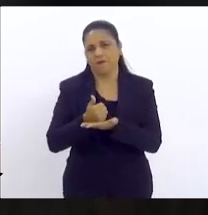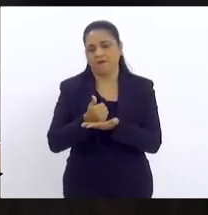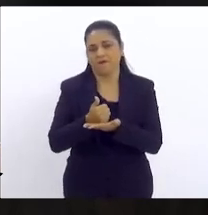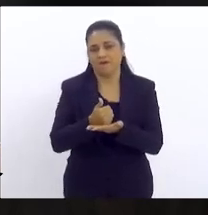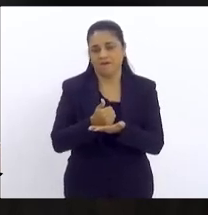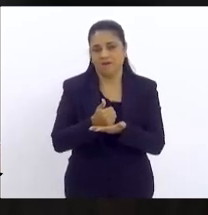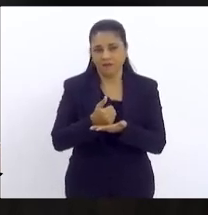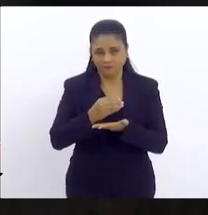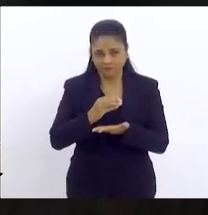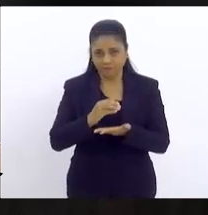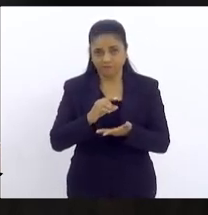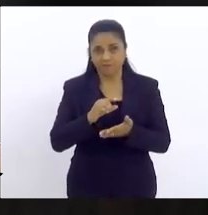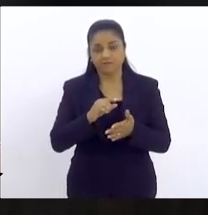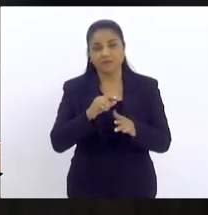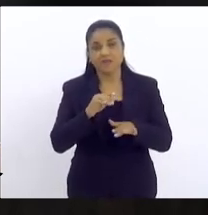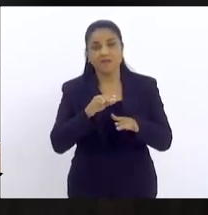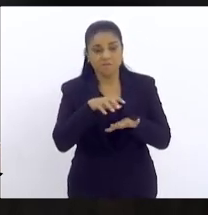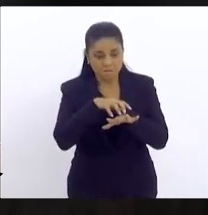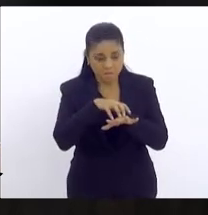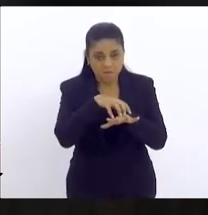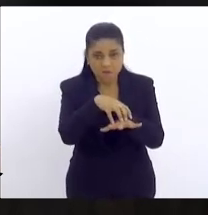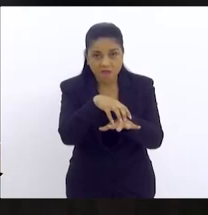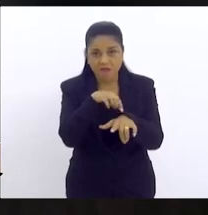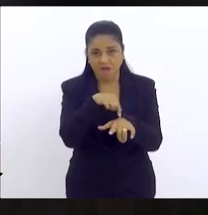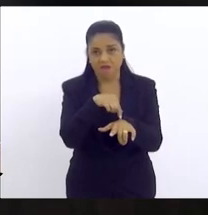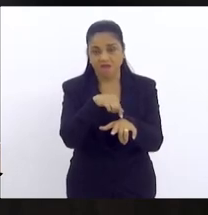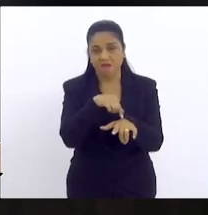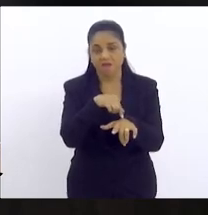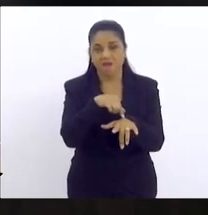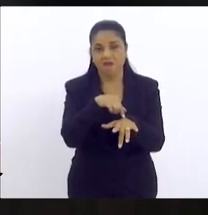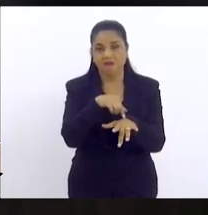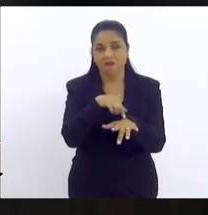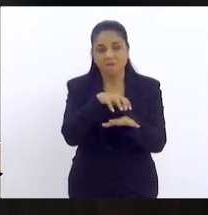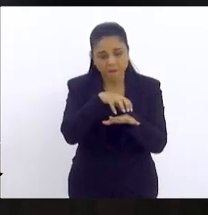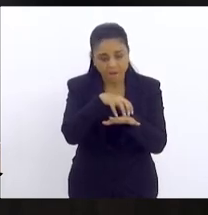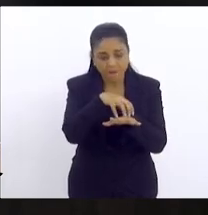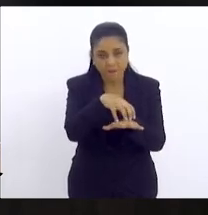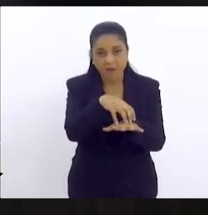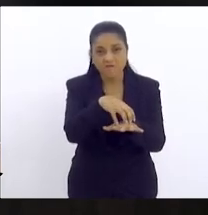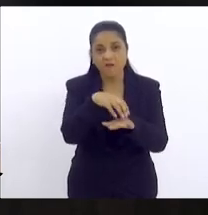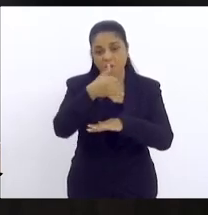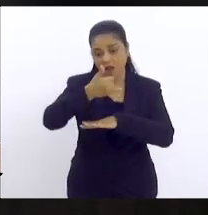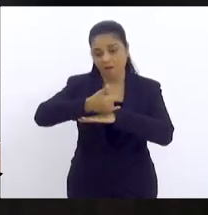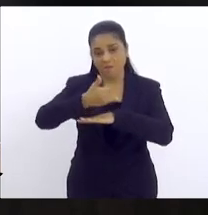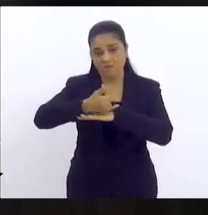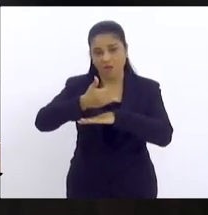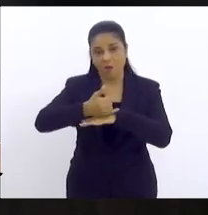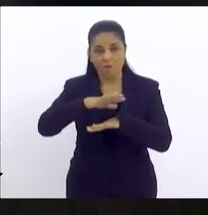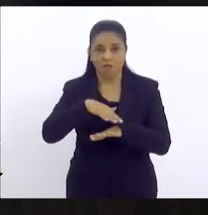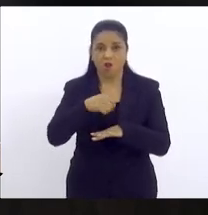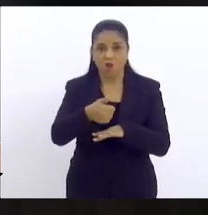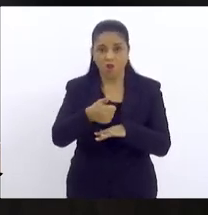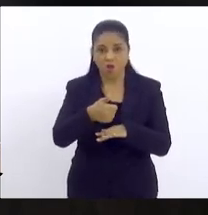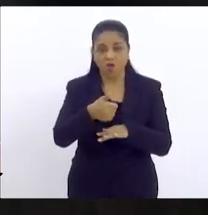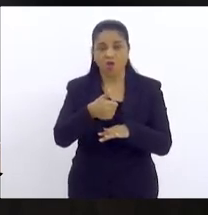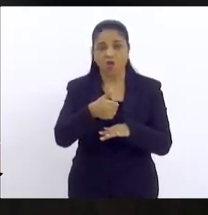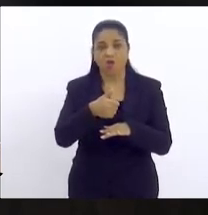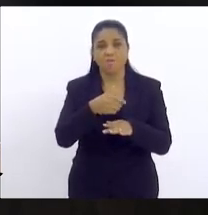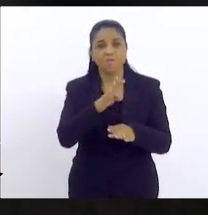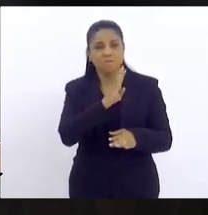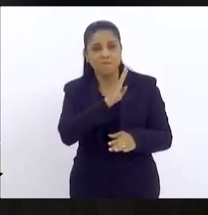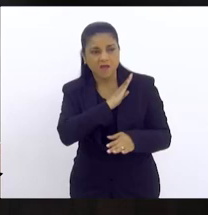a vocês que normalmente às vezes vêm melhores viaturas vão para para capital Baixada interior